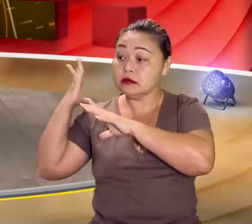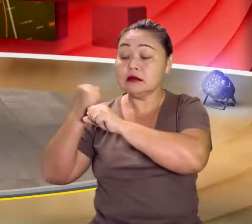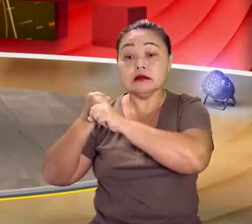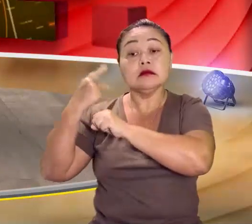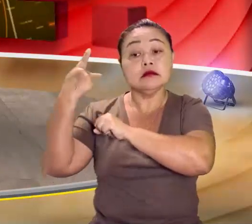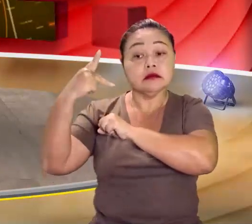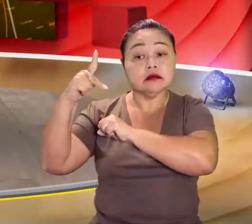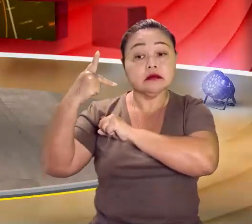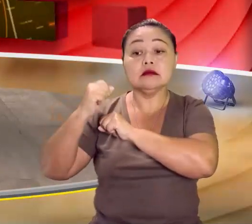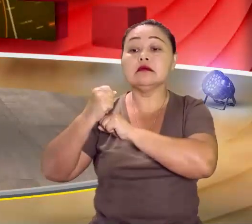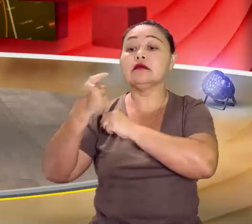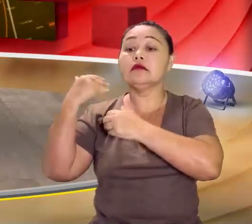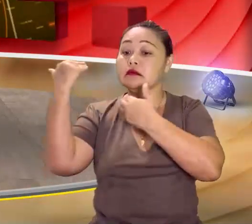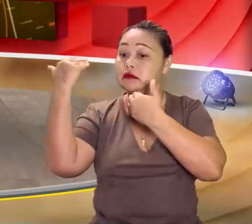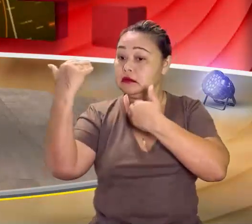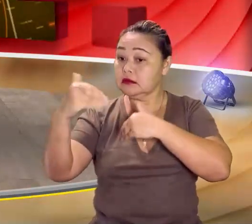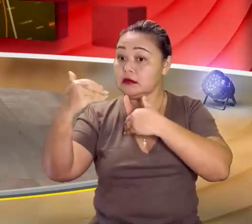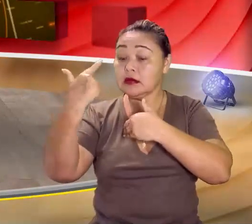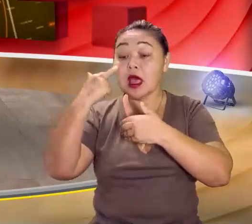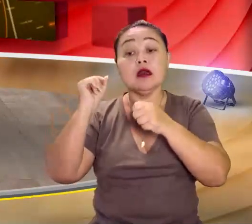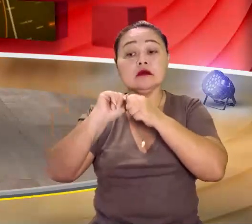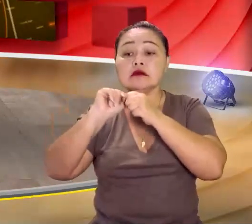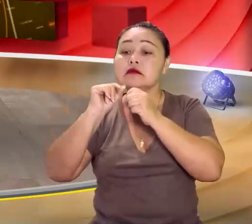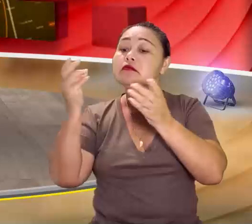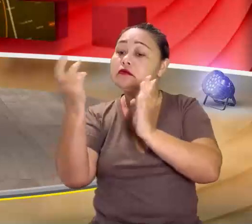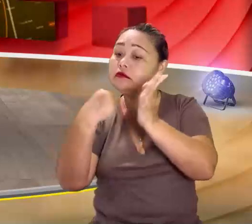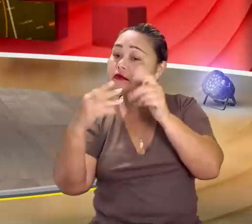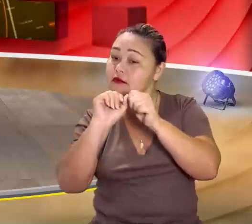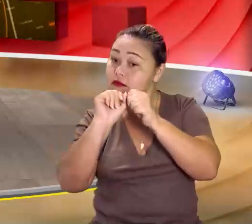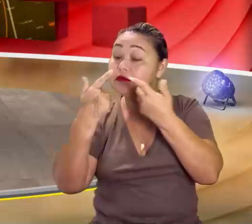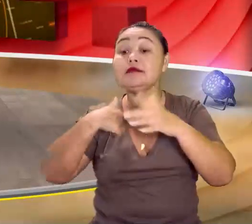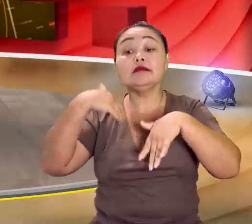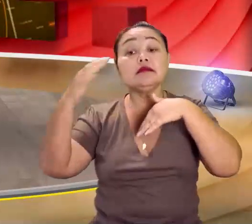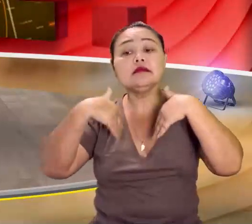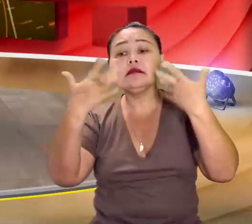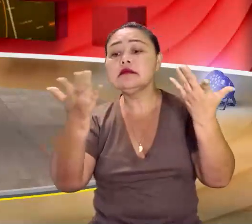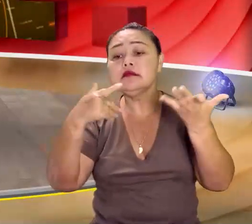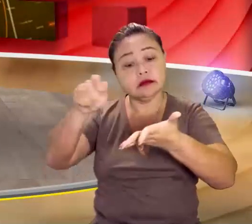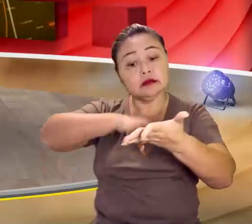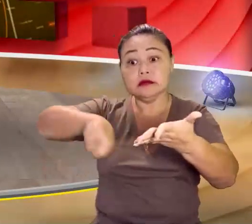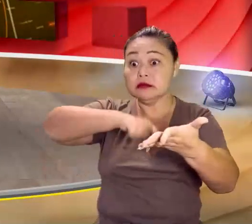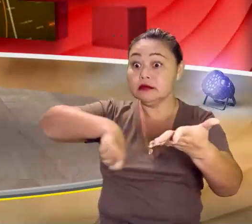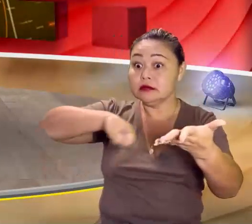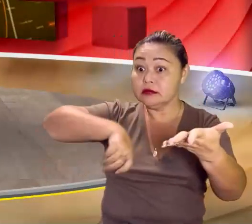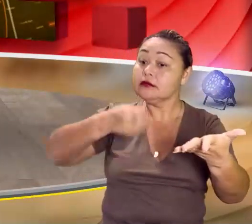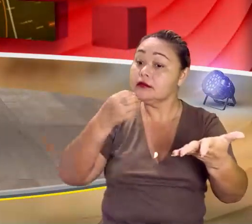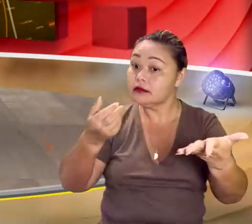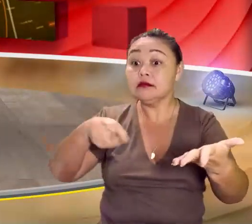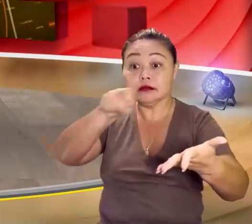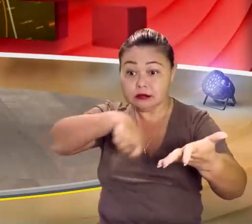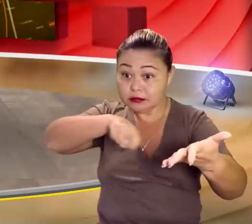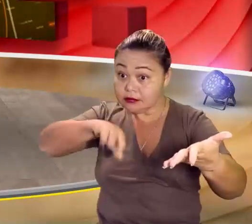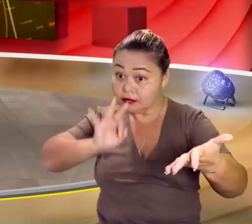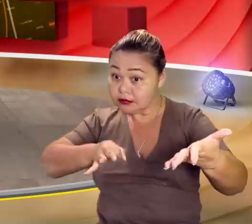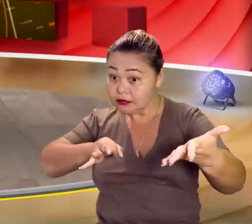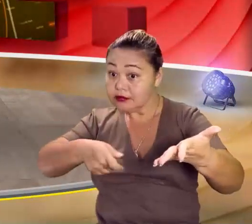Os mapas mentais feitos por vocês ali. Top, hein? Top. Então, vamos às correções. E aí, tudo tique de